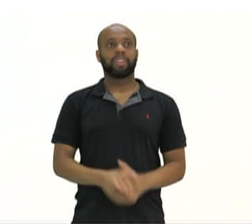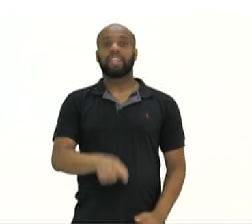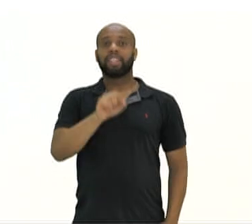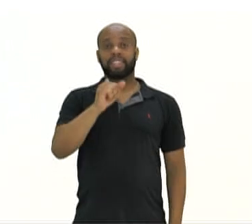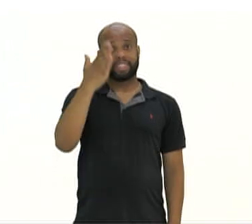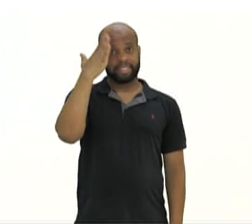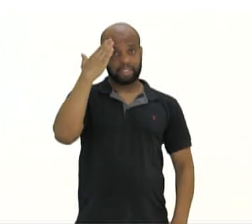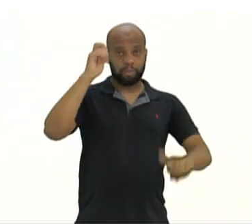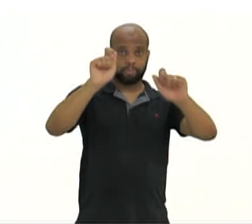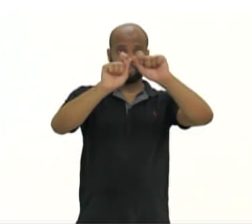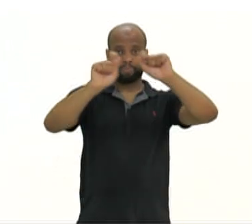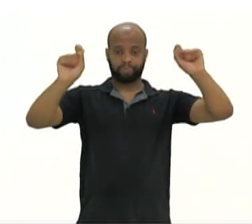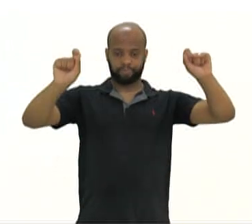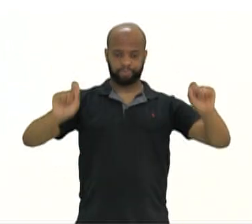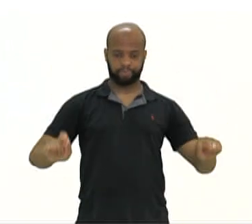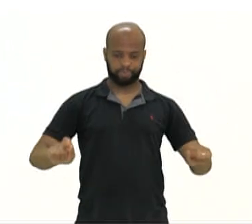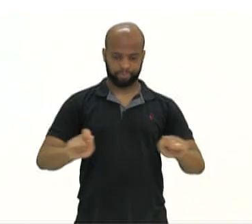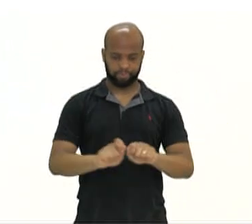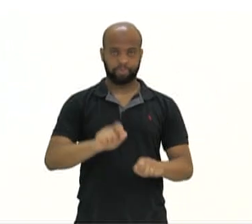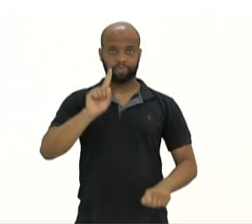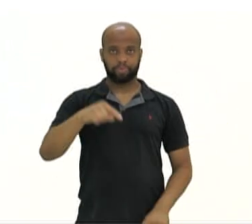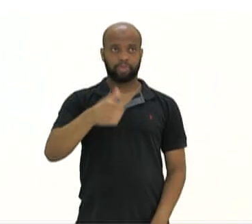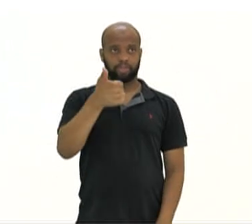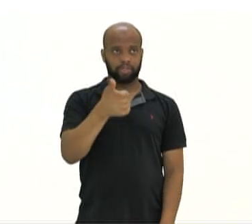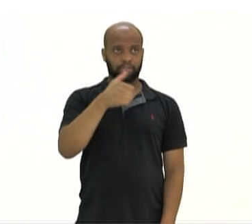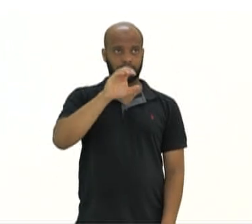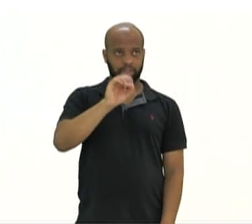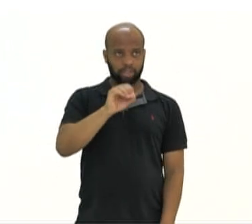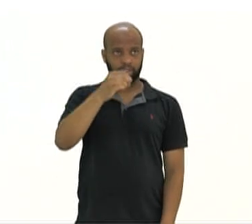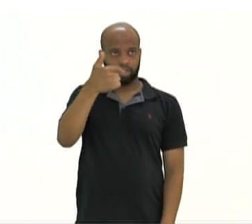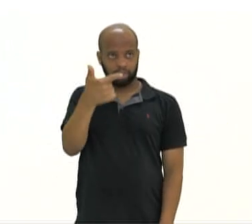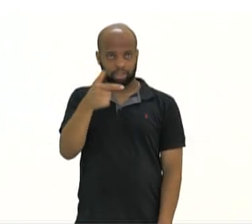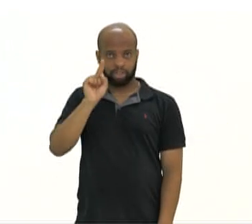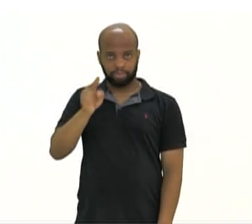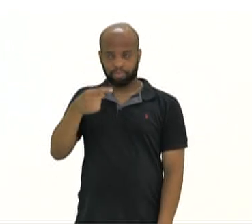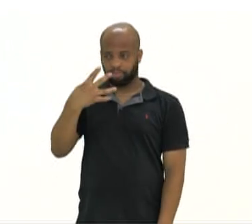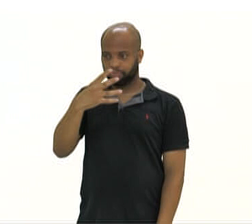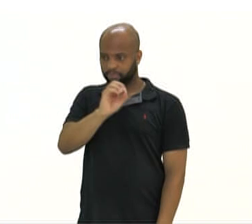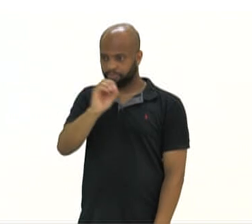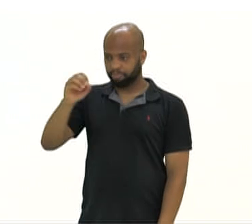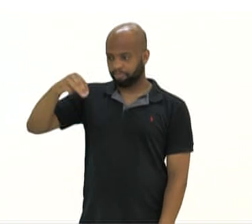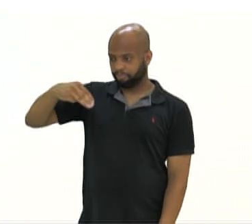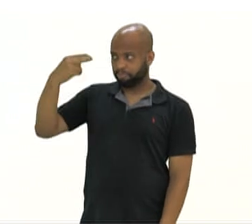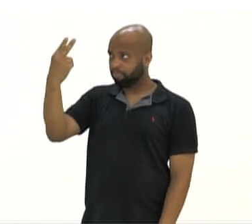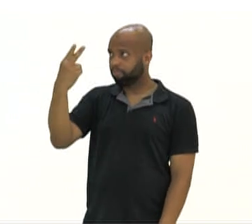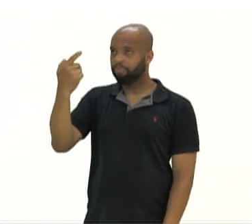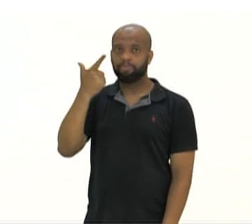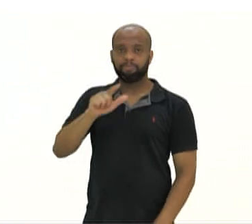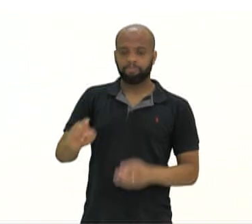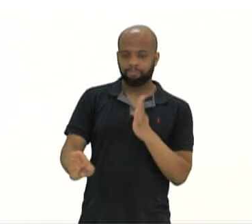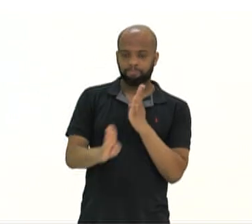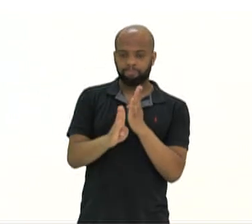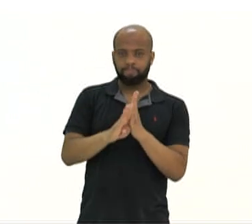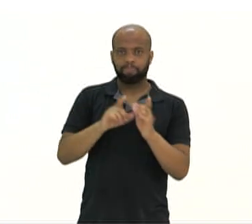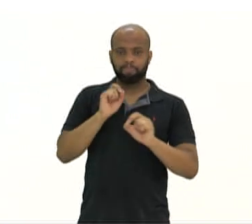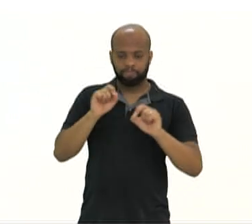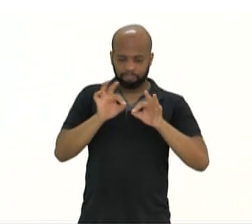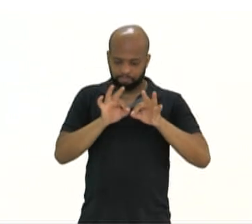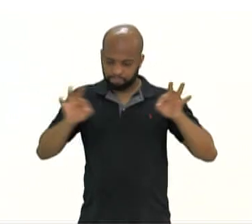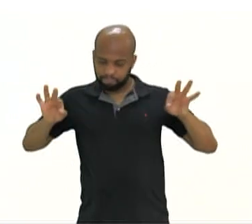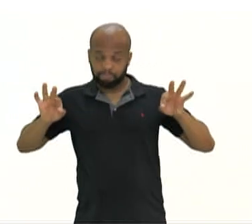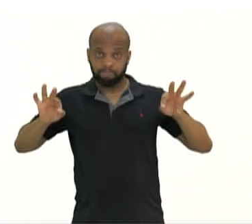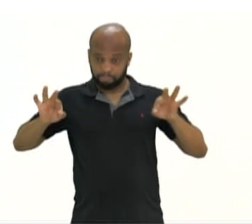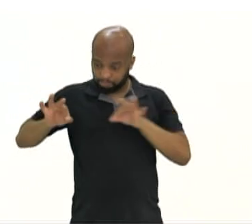a área do quarteirão é de 102.400 metros quadrados, eu tenho como descobrir o tamanho de cada